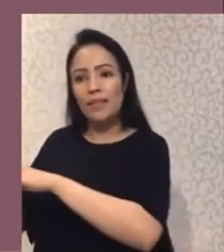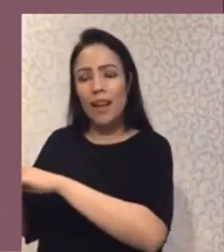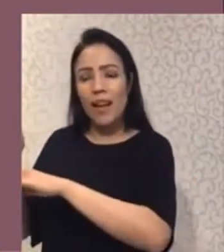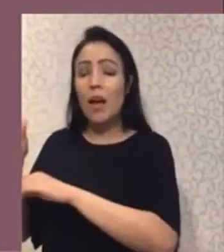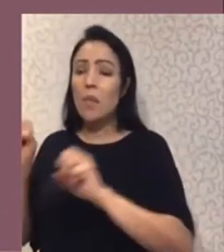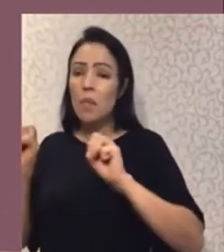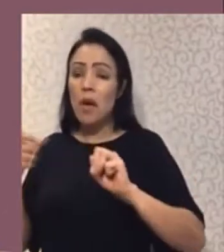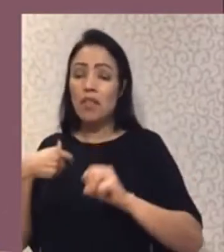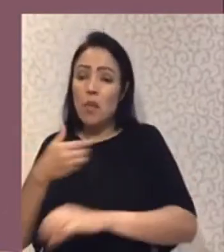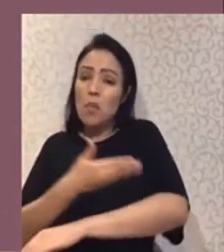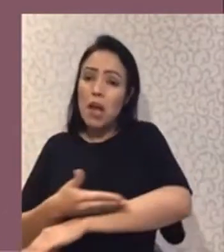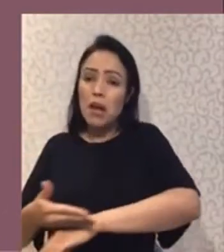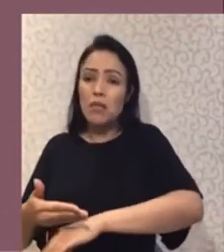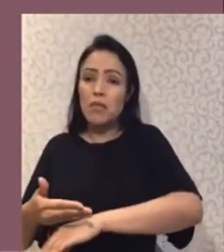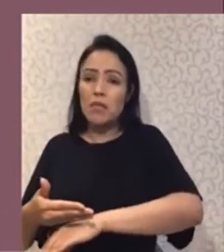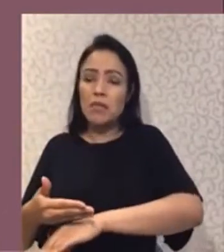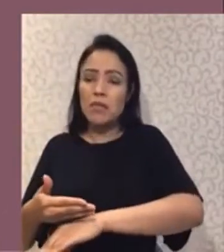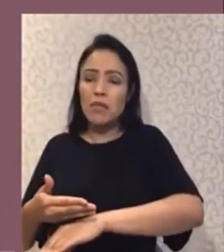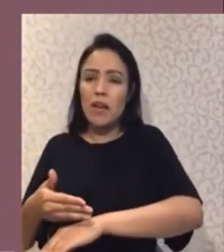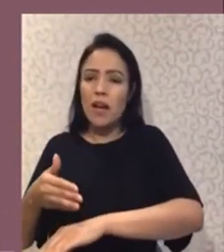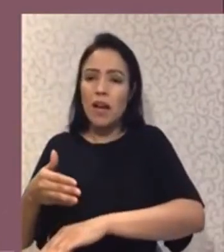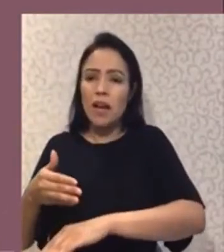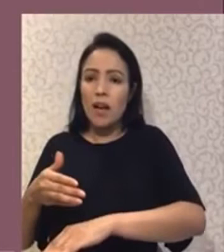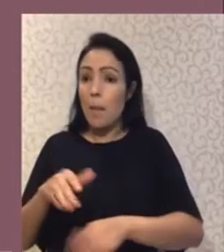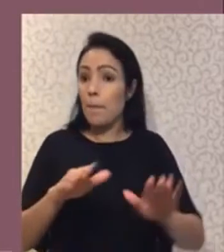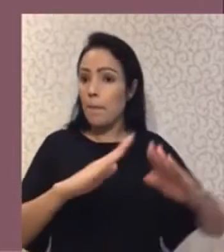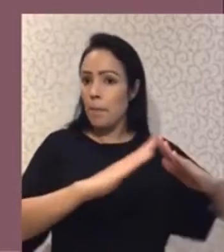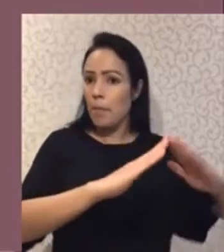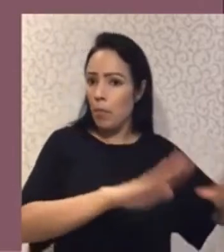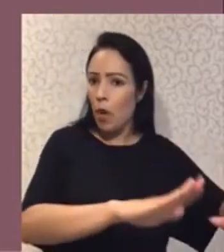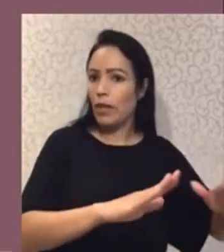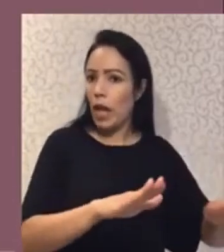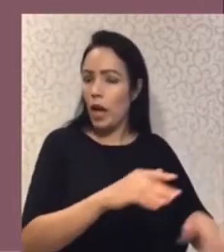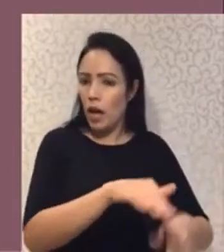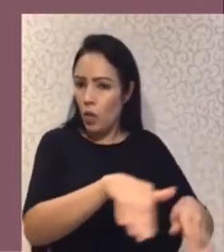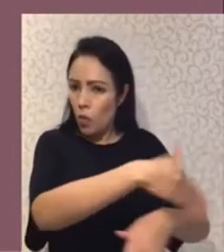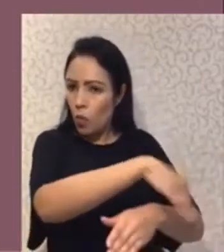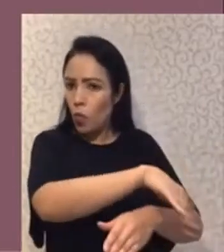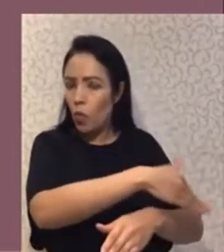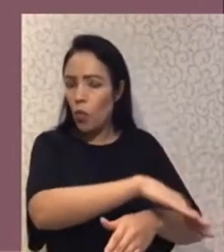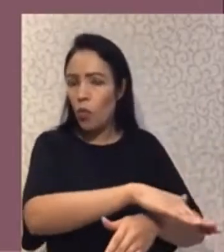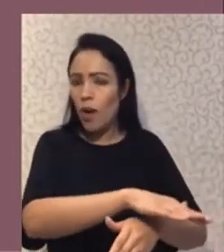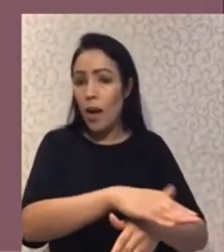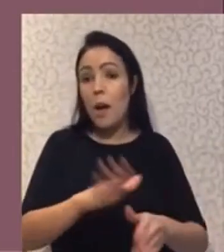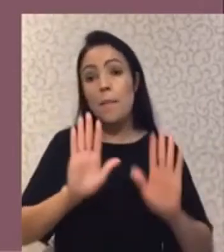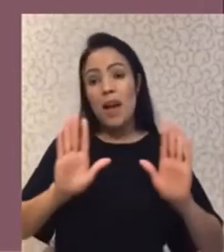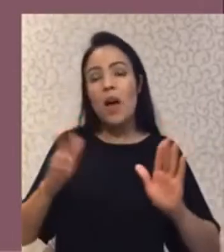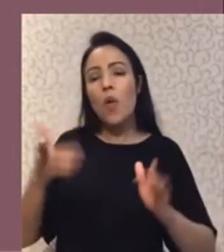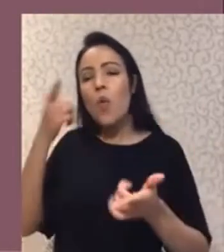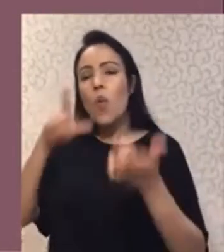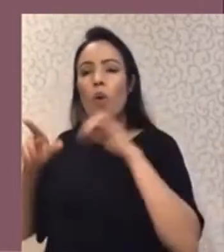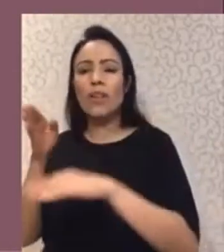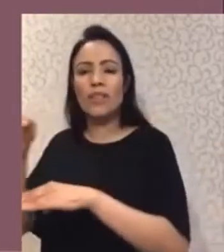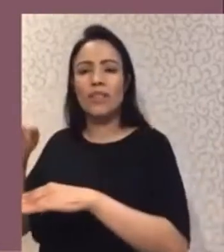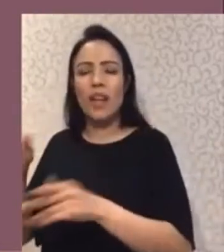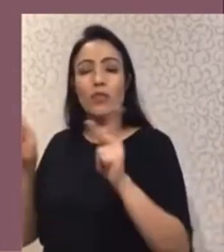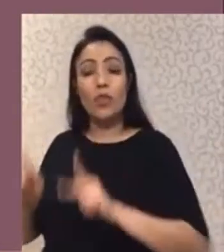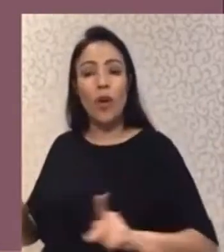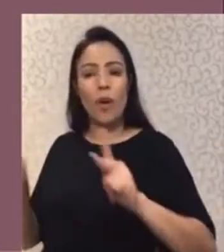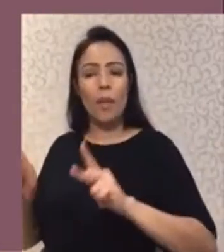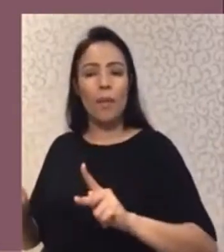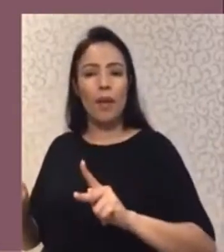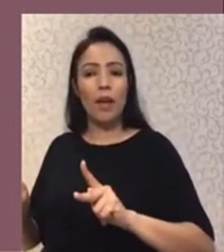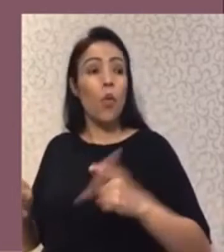extrema pobreza ele reconhece, né, que há uma vantagem. Então, a primeira coisa que eu achei muito, muito importante